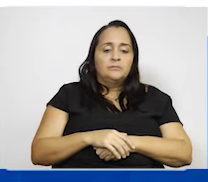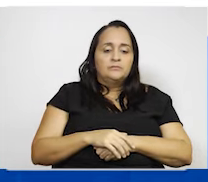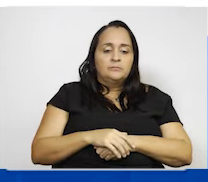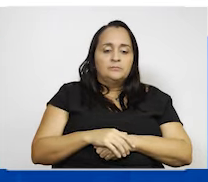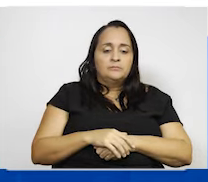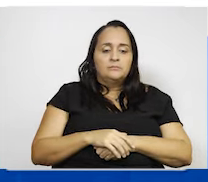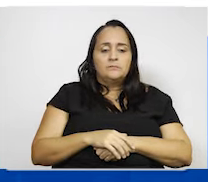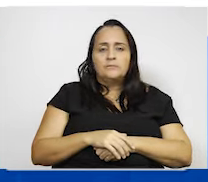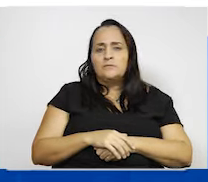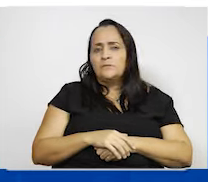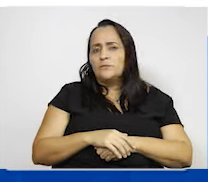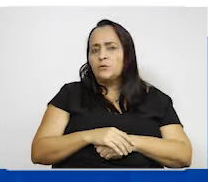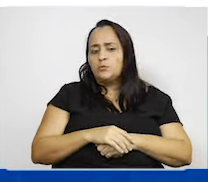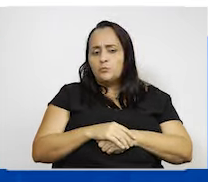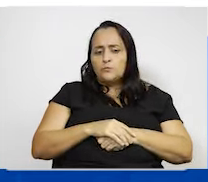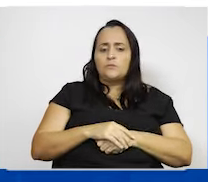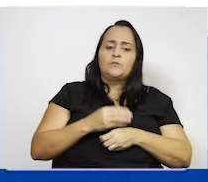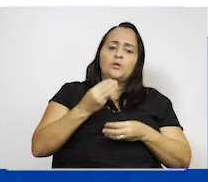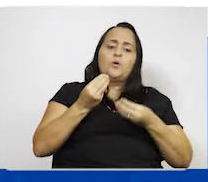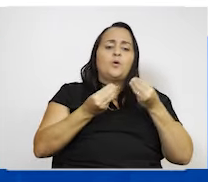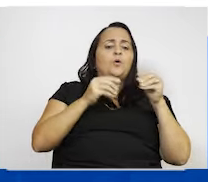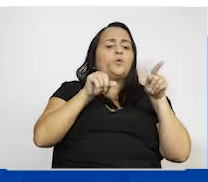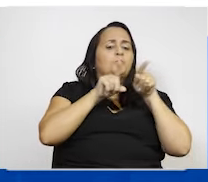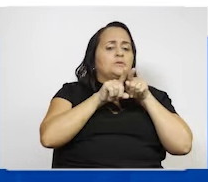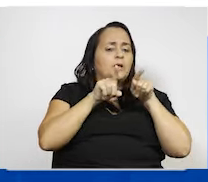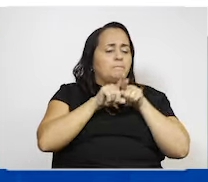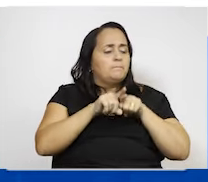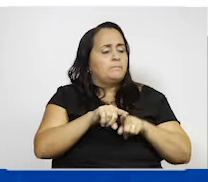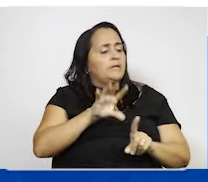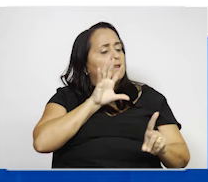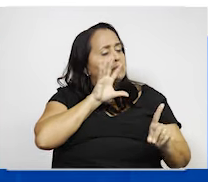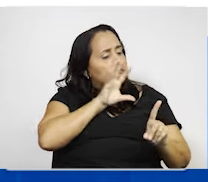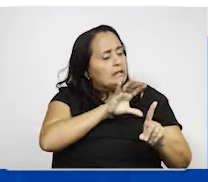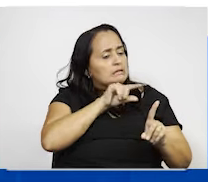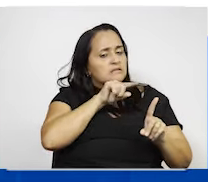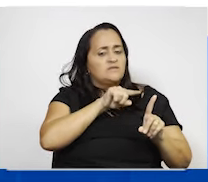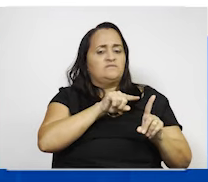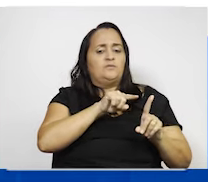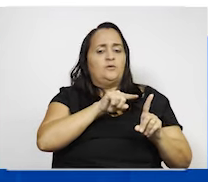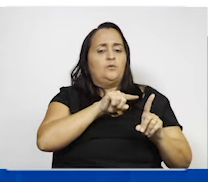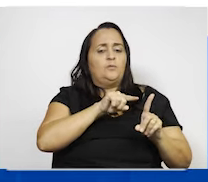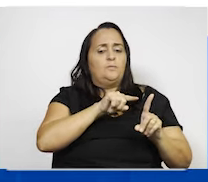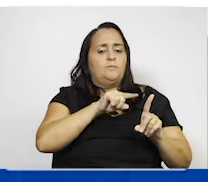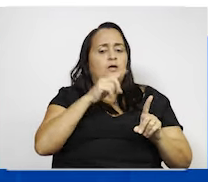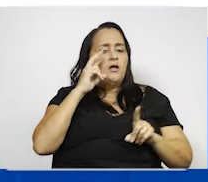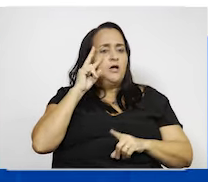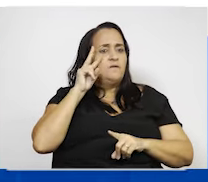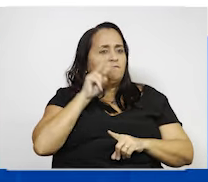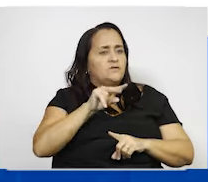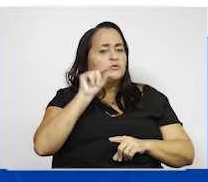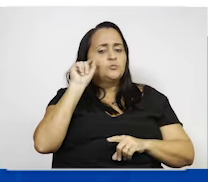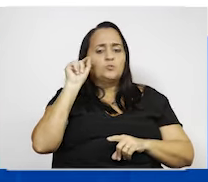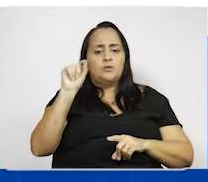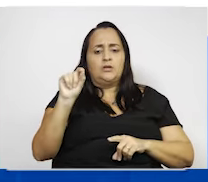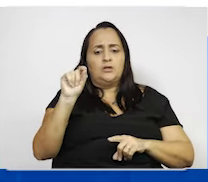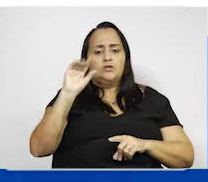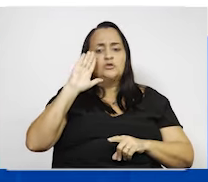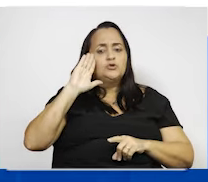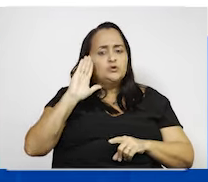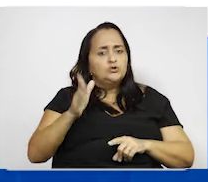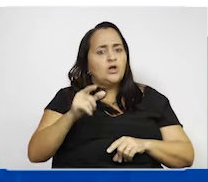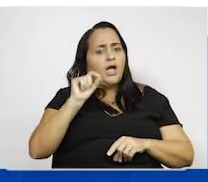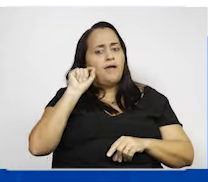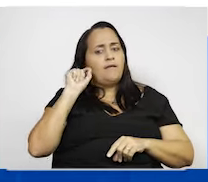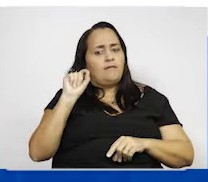dessa forma, visto que, já que, não apenas,